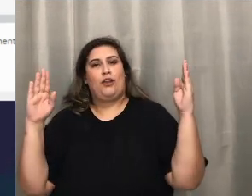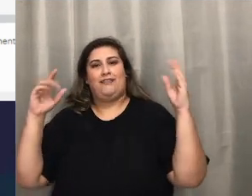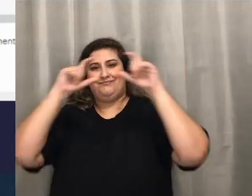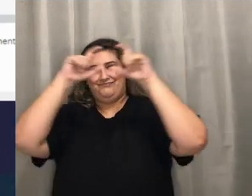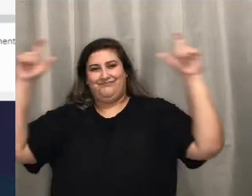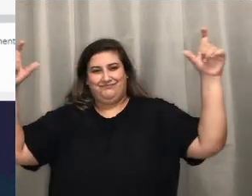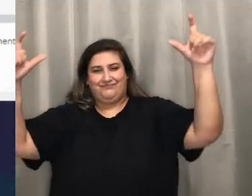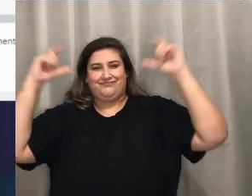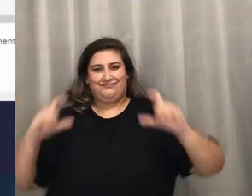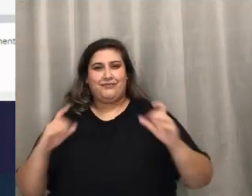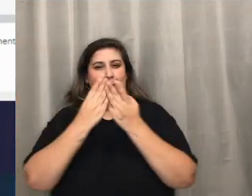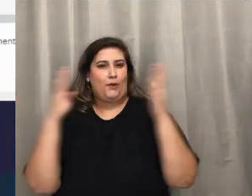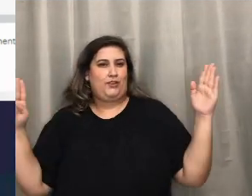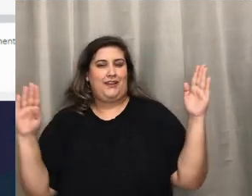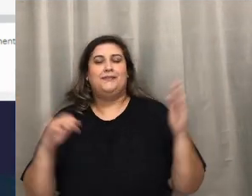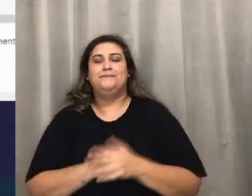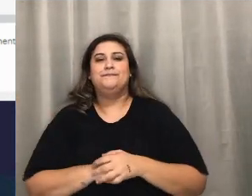para a biblioteca.